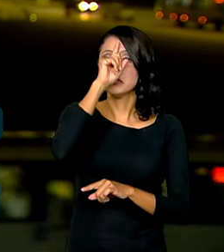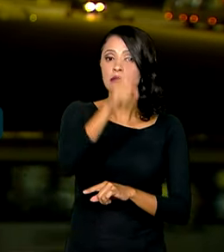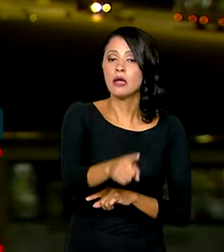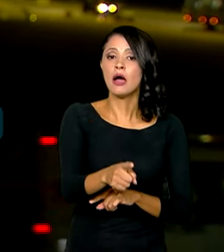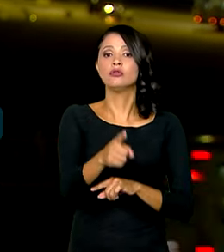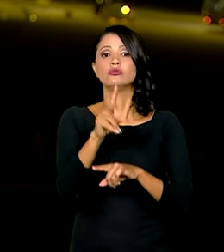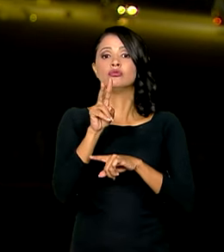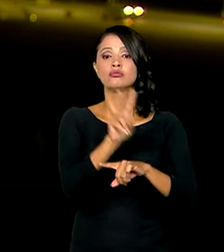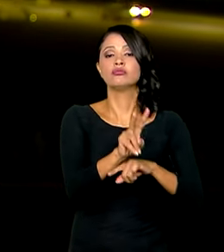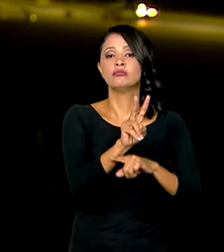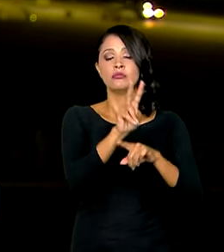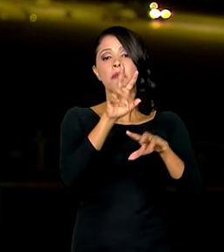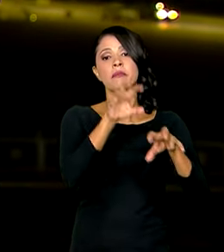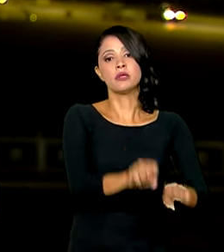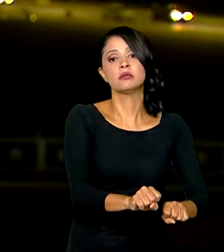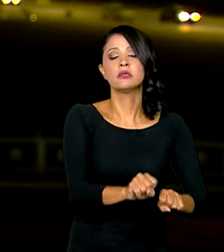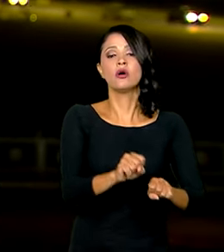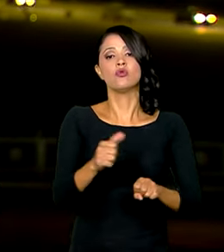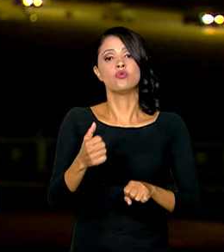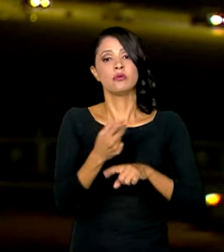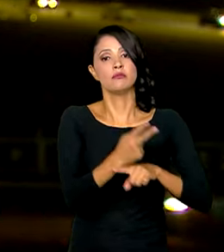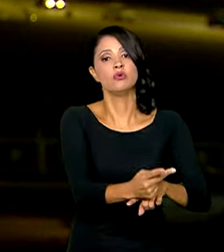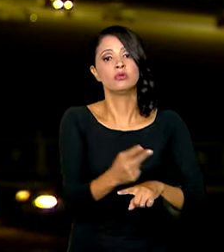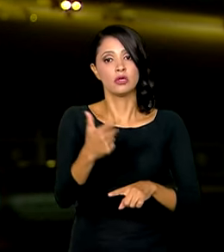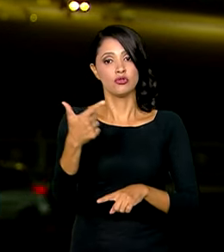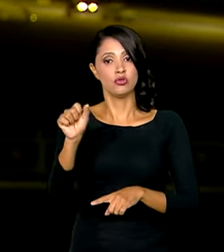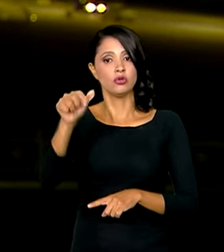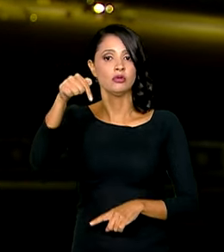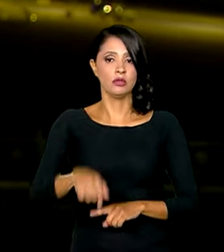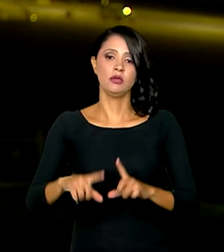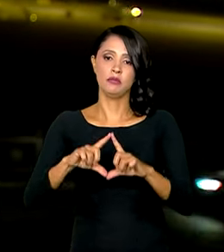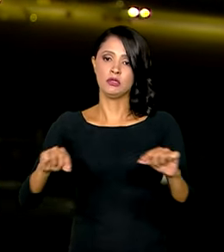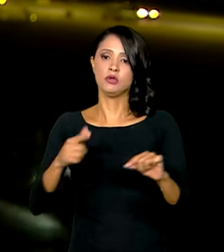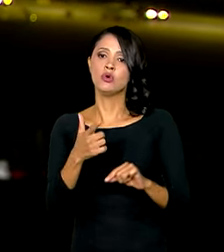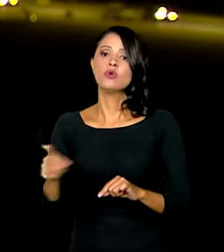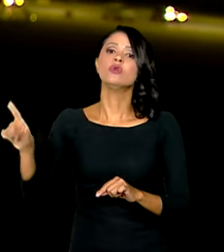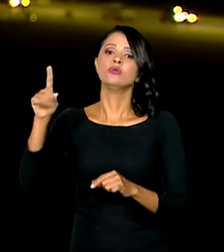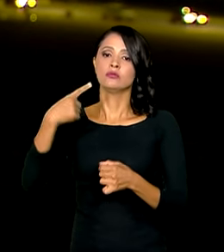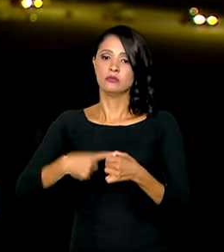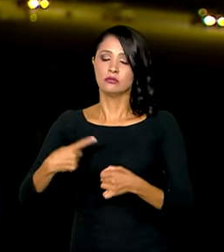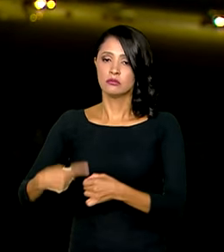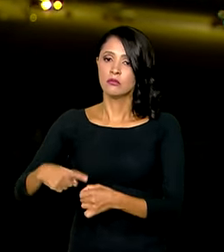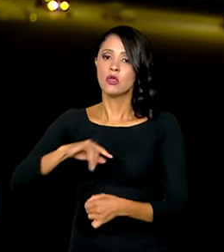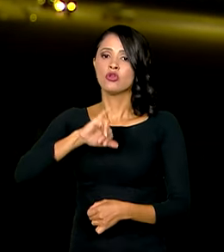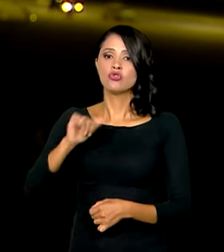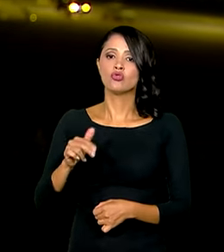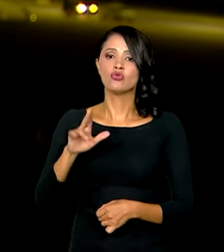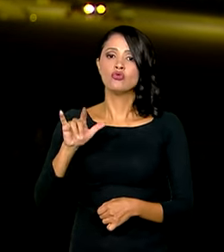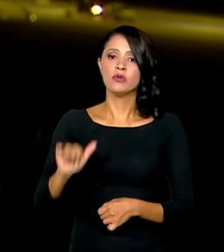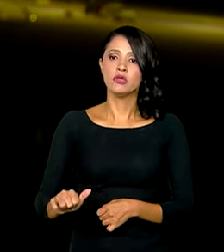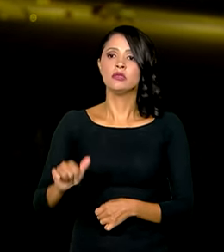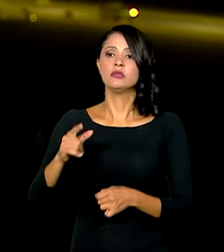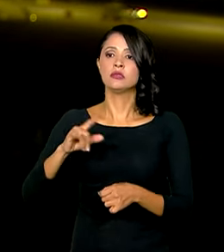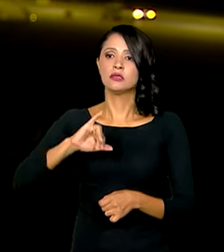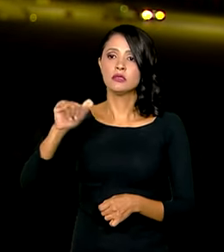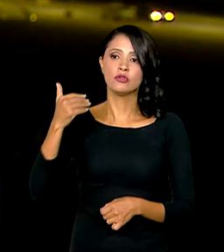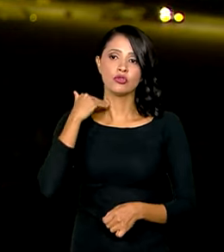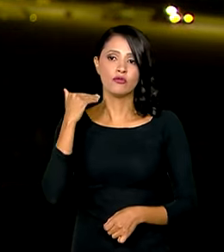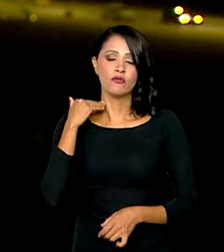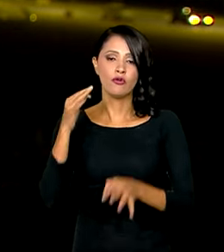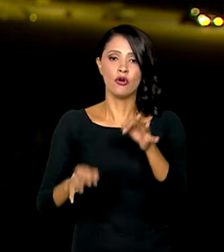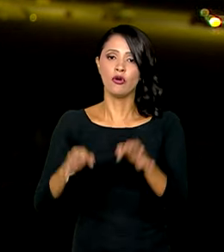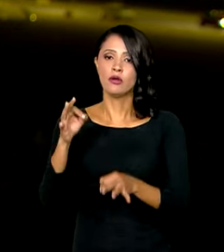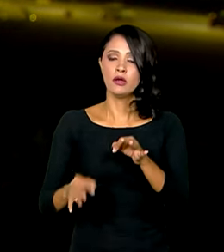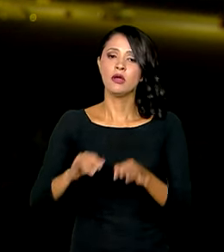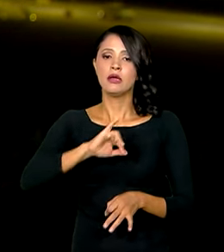mandados de busca e apreensão, sendo 18 aqui em Brasília e os demais nas cidades de Juiz de Fora, São João del Rei e